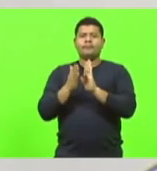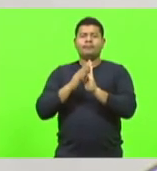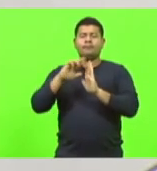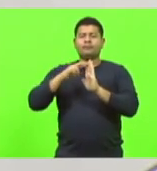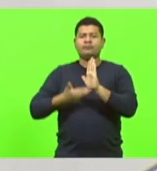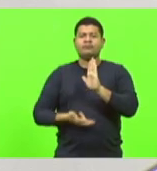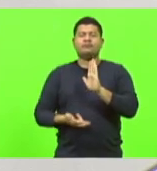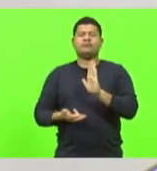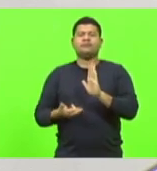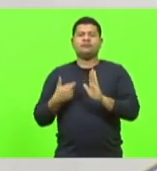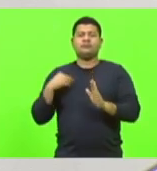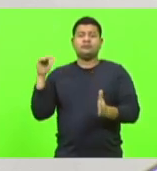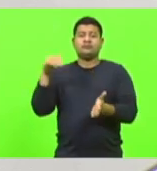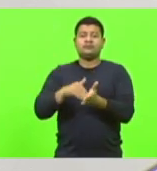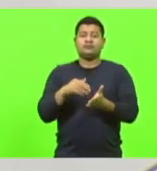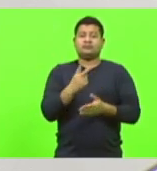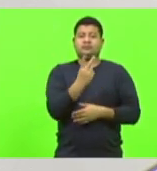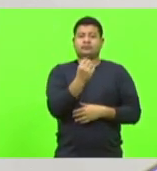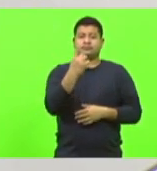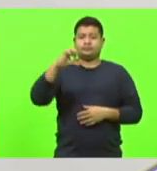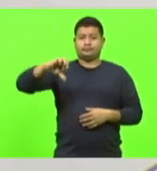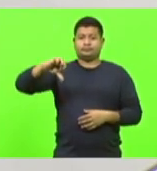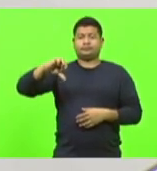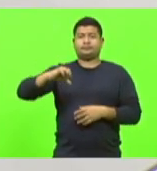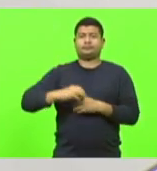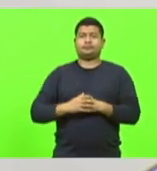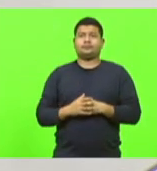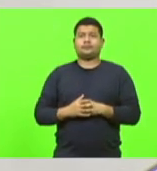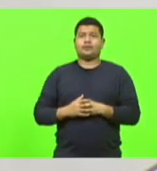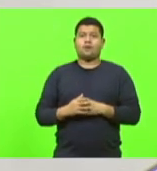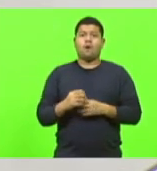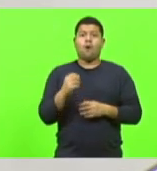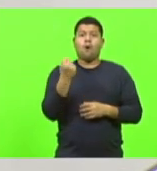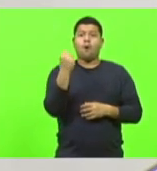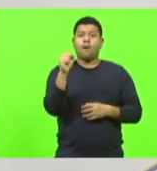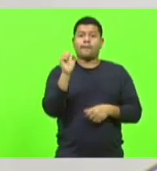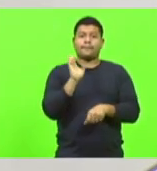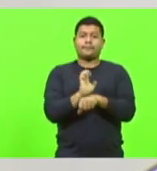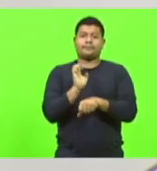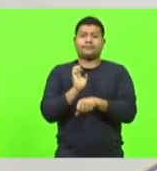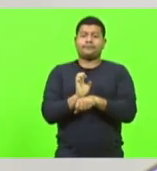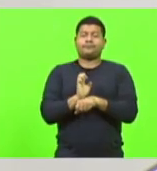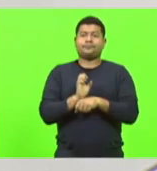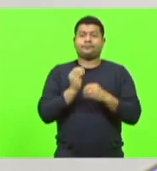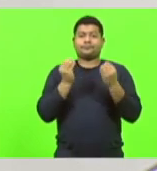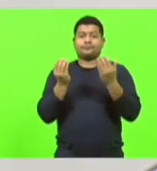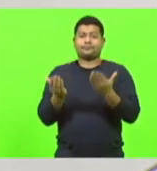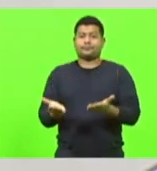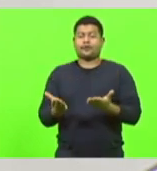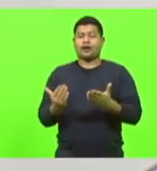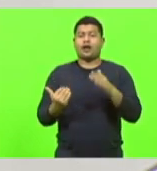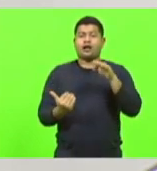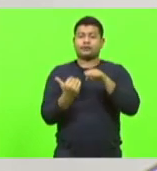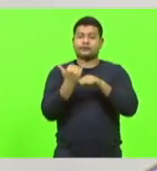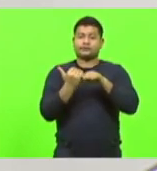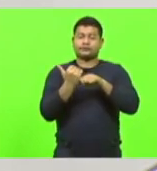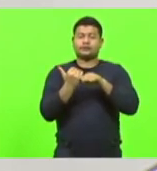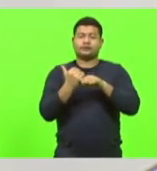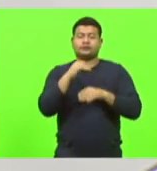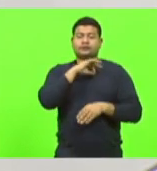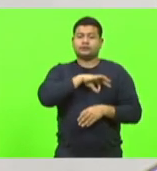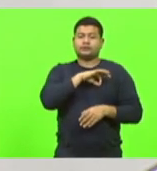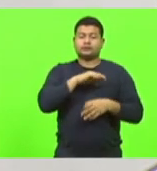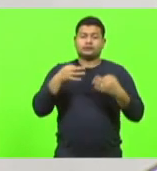até 2019 8 estados deram a integralidade Ea paridade